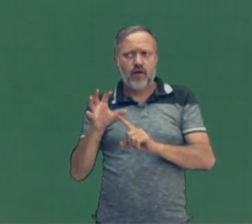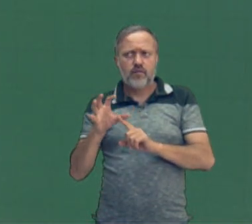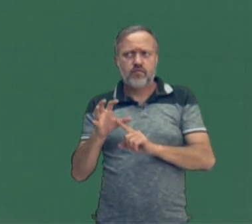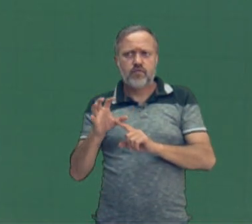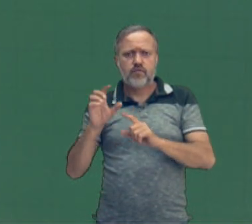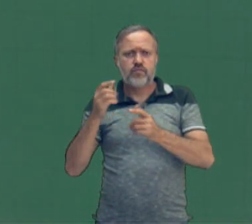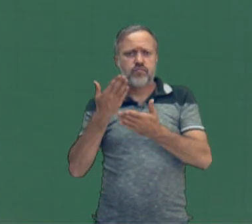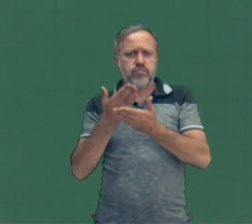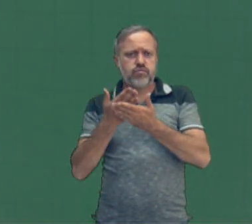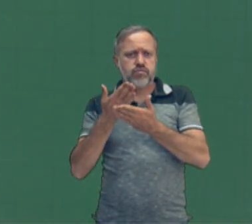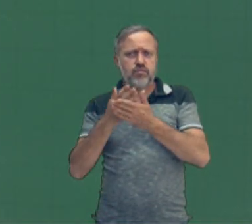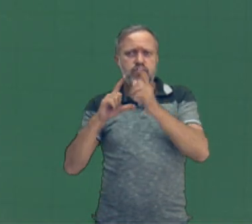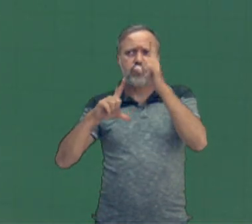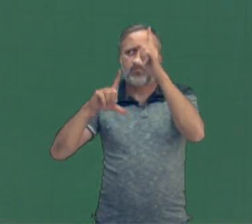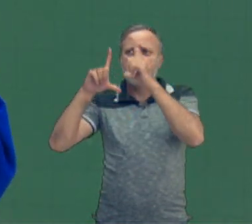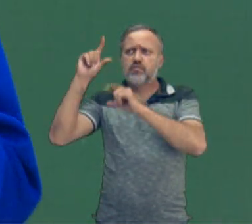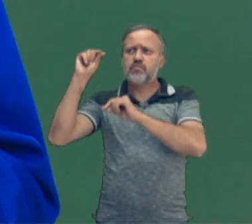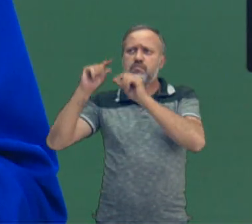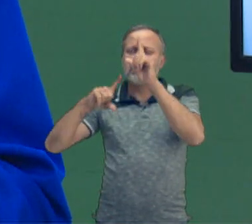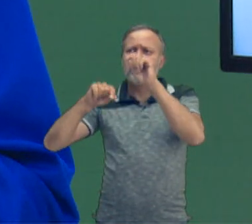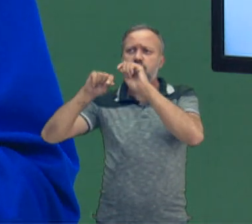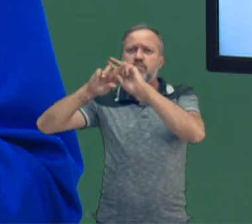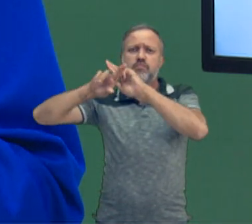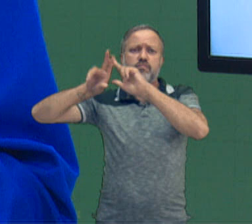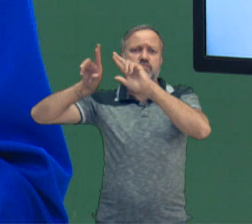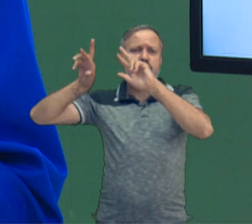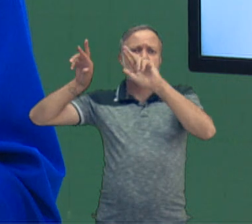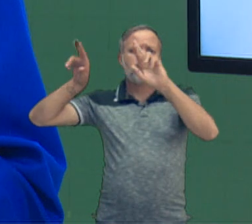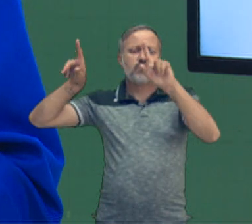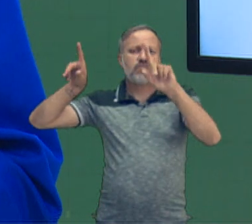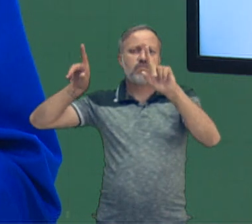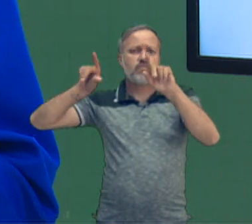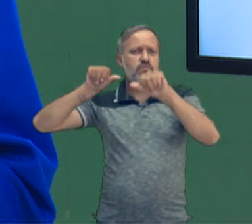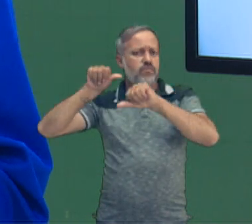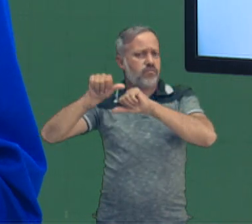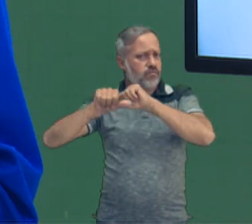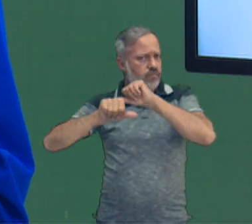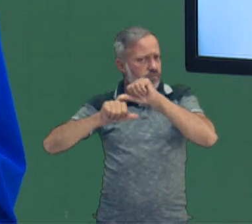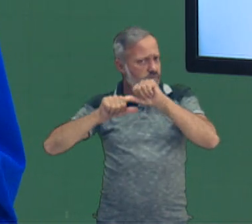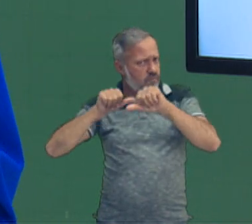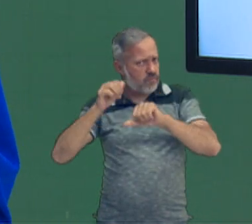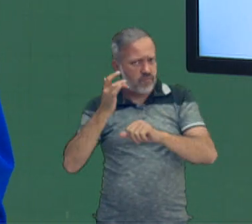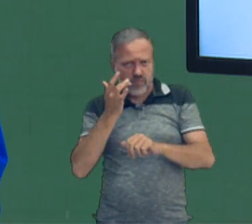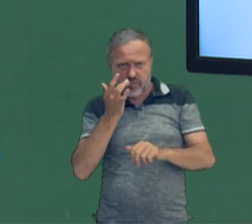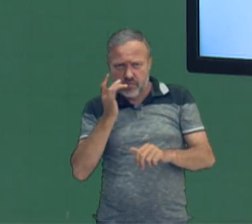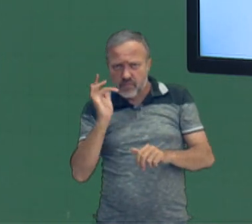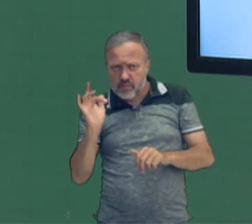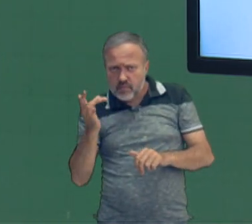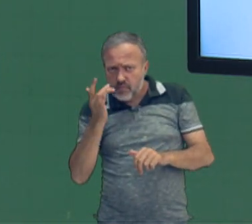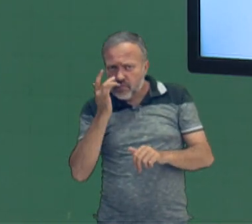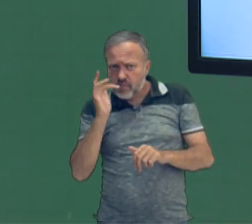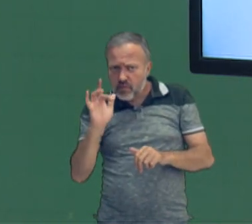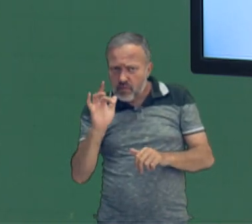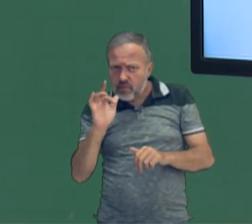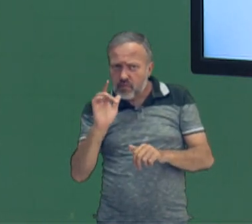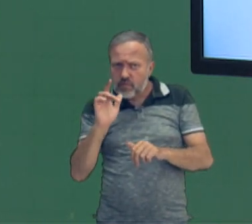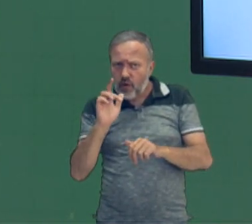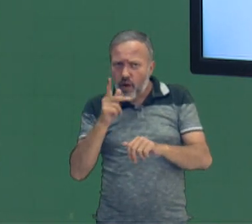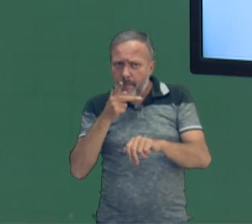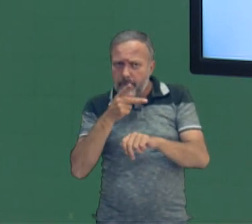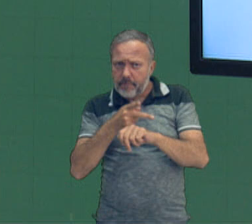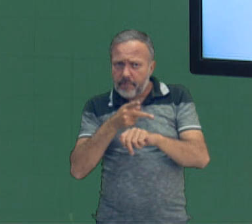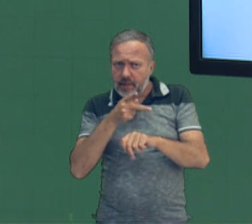astronomia, da técnica da fundição do ouro, da prata, ou seja, eles eram uma civilização bem